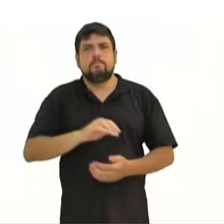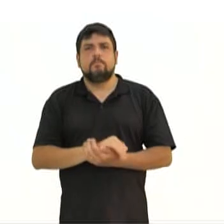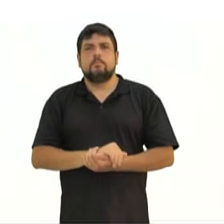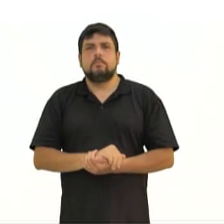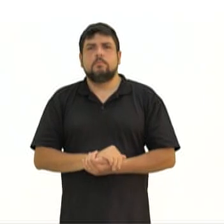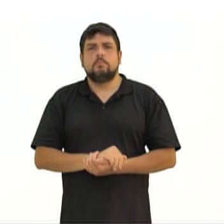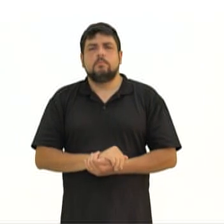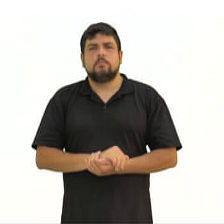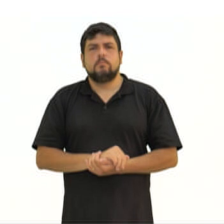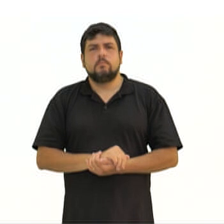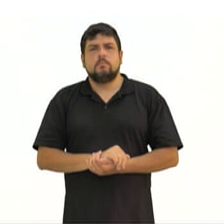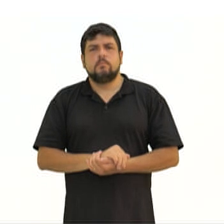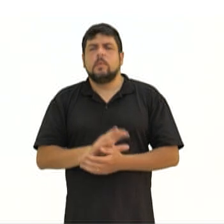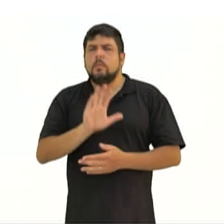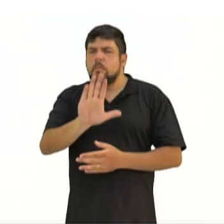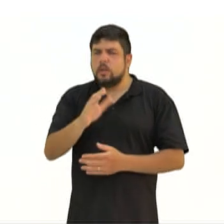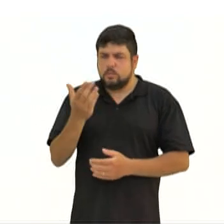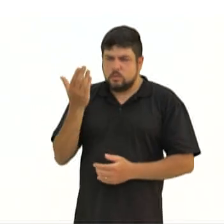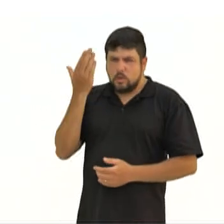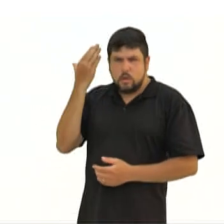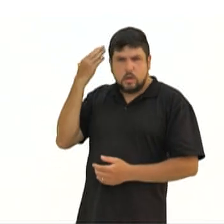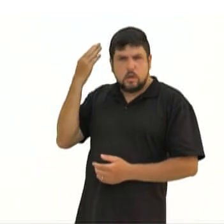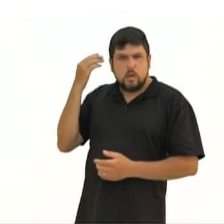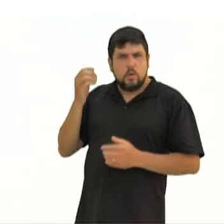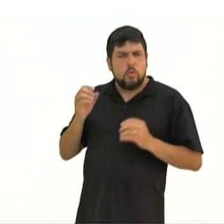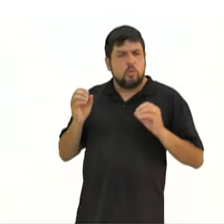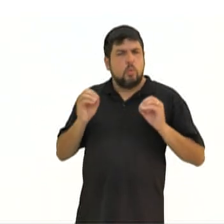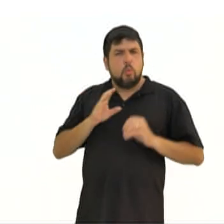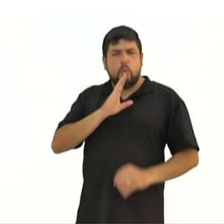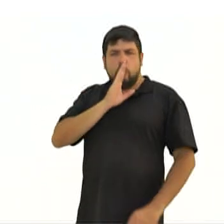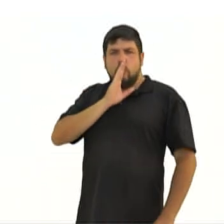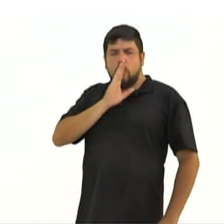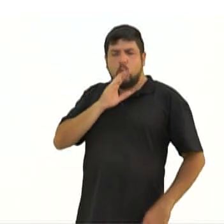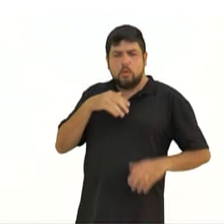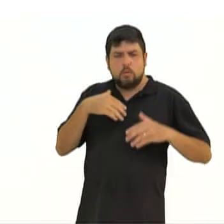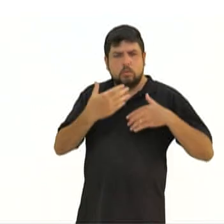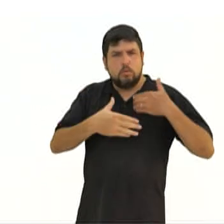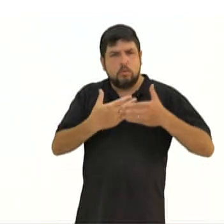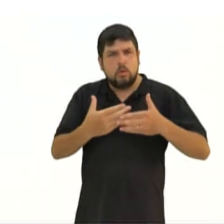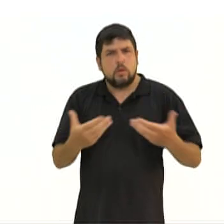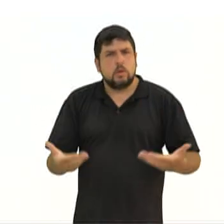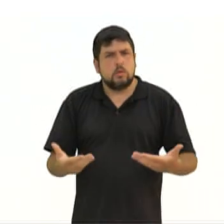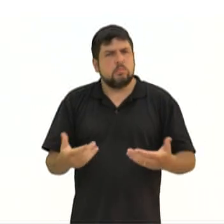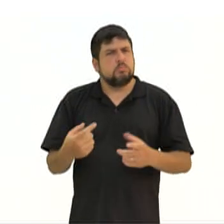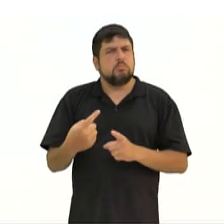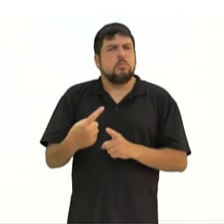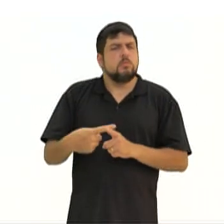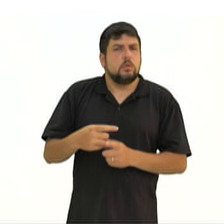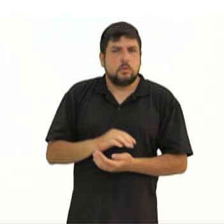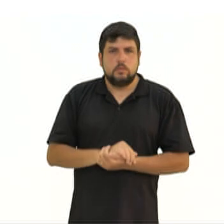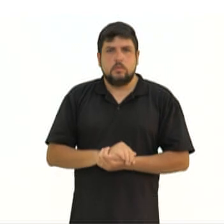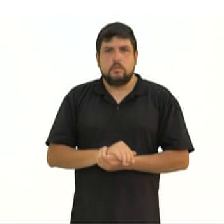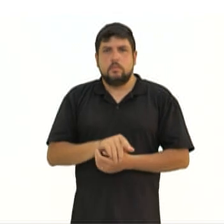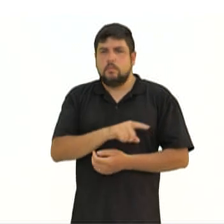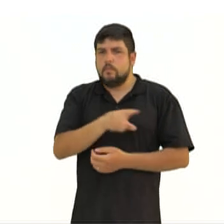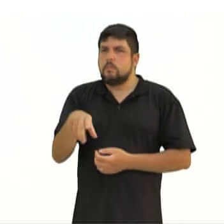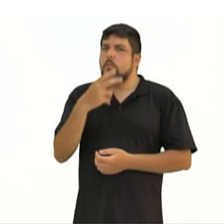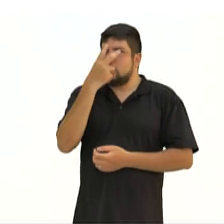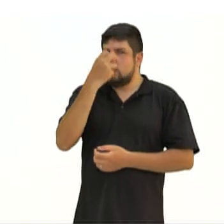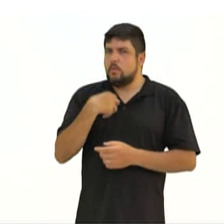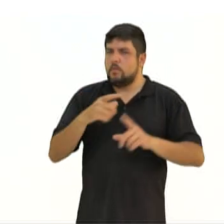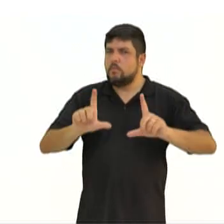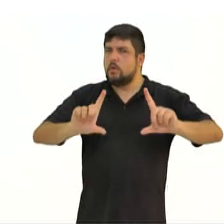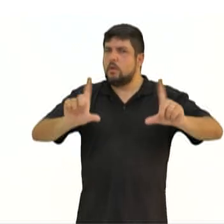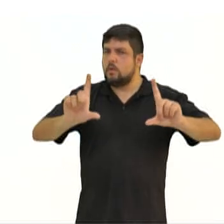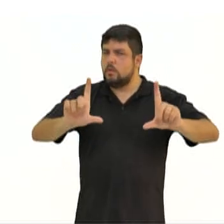Por que não se falava antes disso e agora é um assunto atual? Vocês já devem ter ouvido alguma reportagem na televisão tratando sobre lixo eletrônico